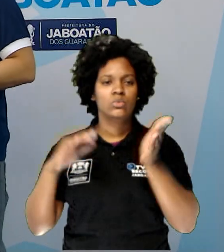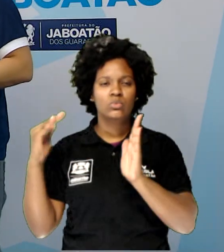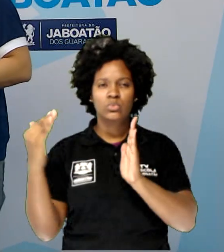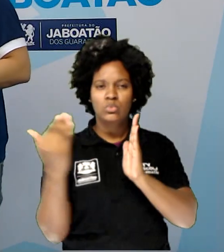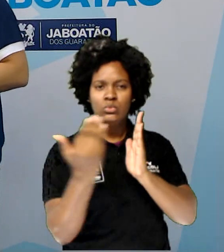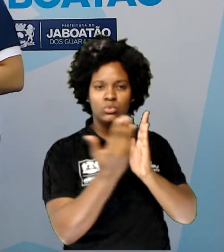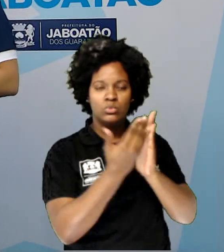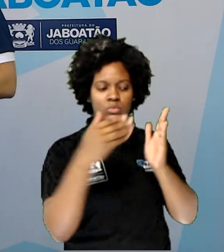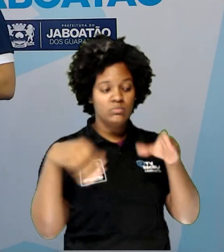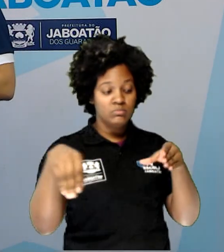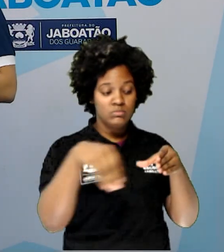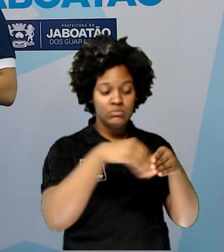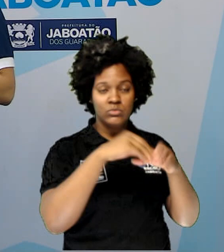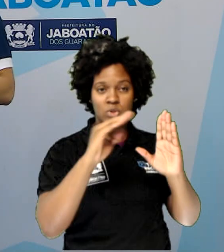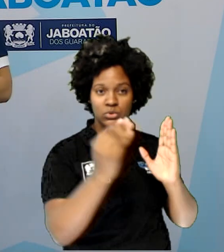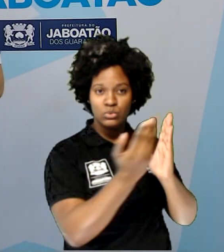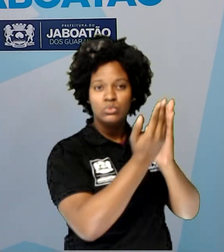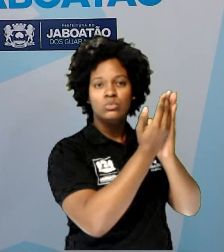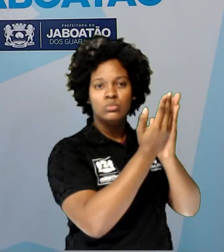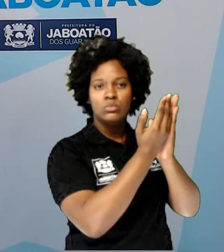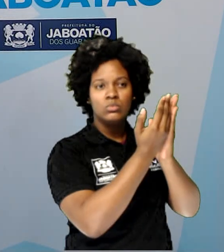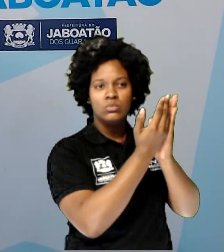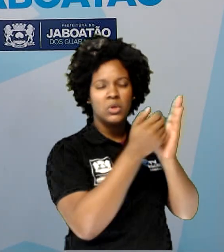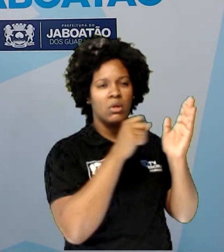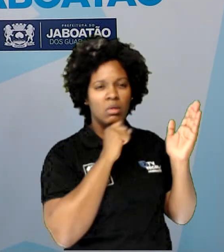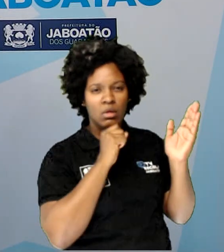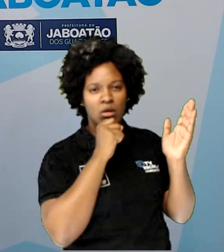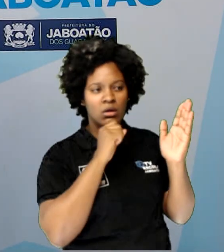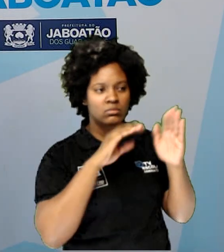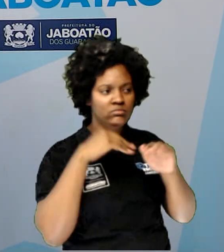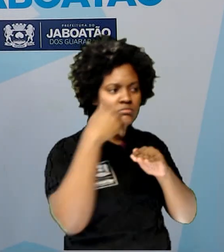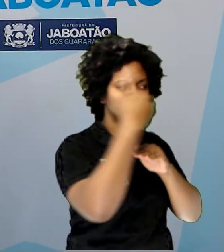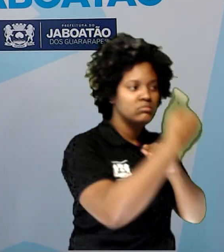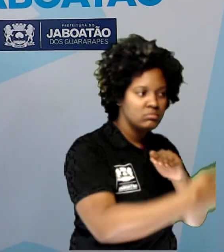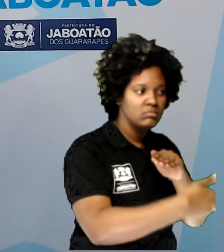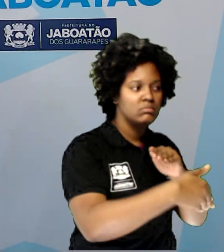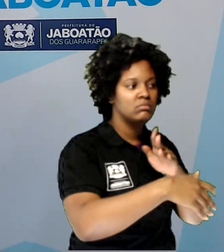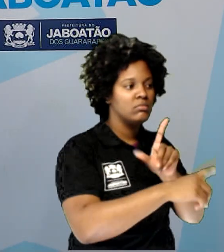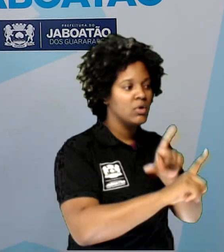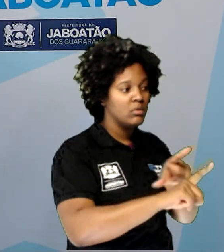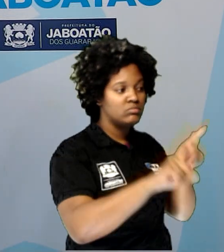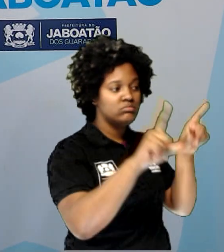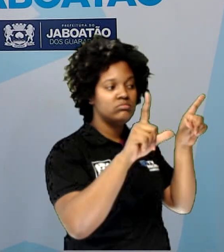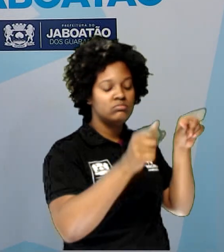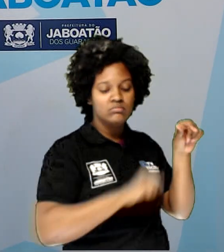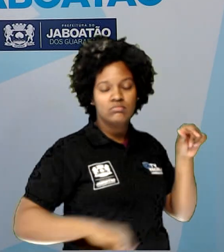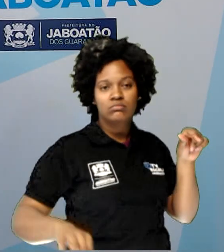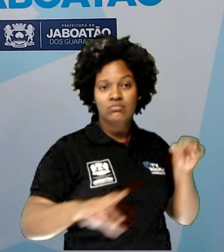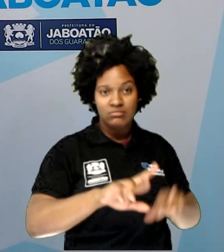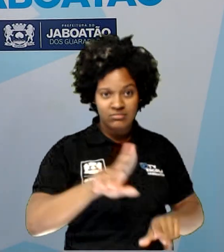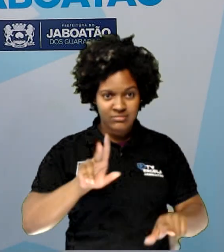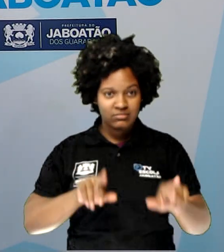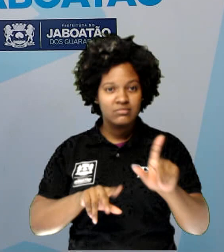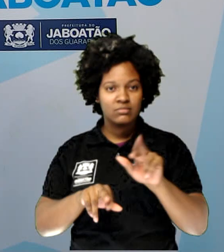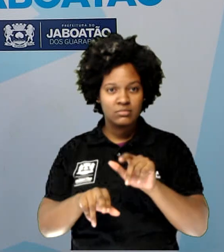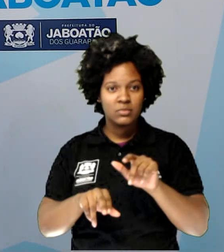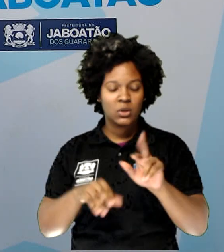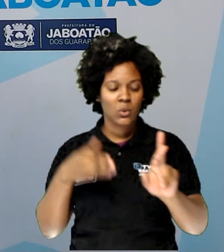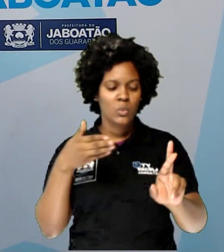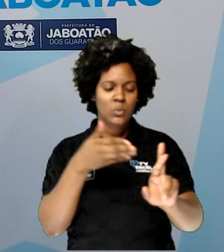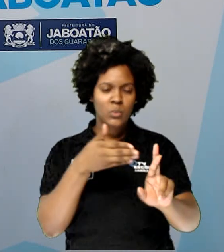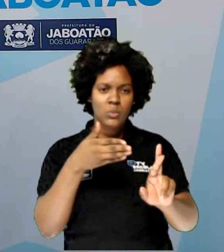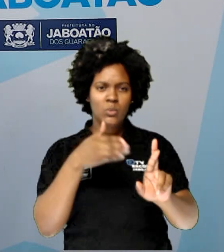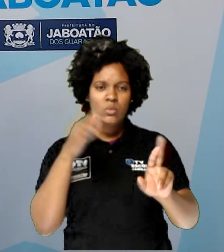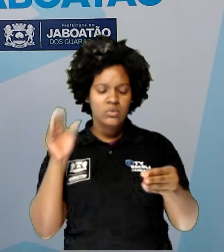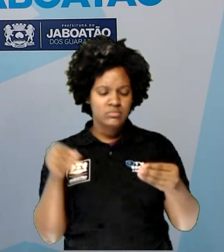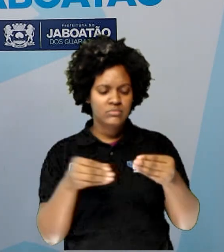guarda-roupa. Elas entram num guarda-roupa antigo e já saem em Nárnia. Então essa charge faz referência literalmente, diretamente,